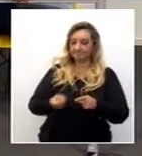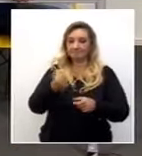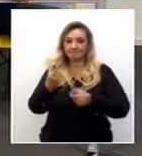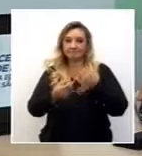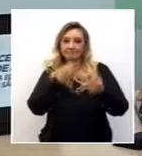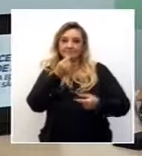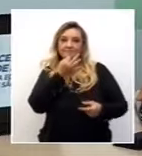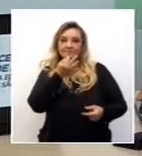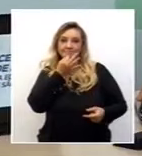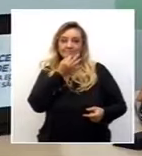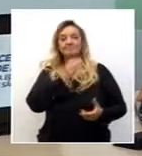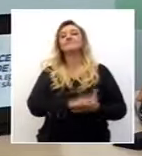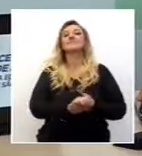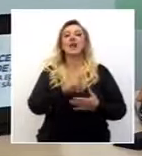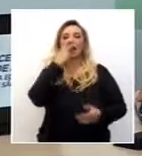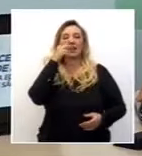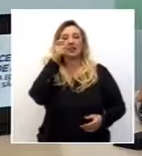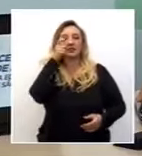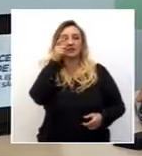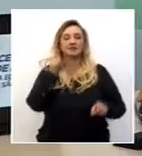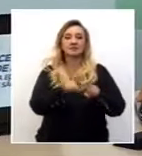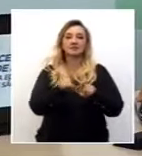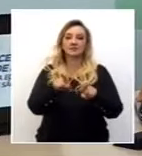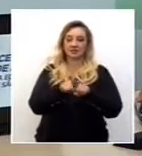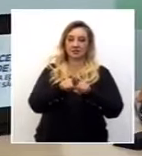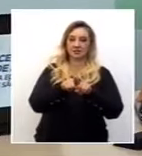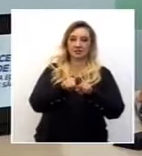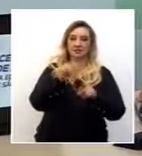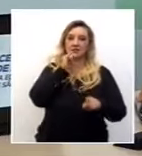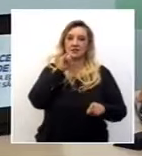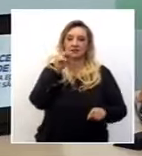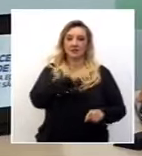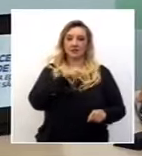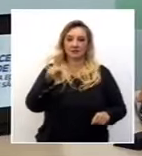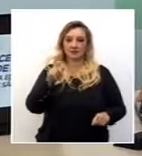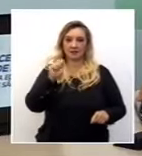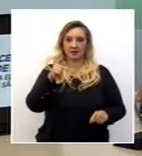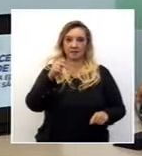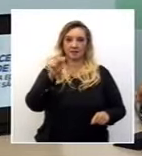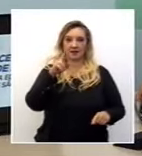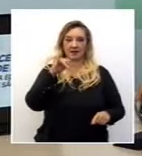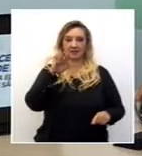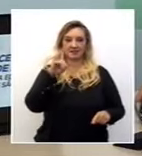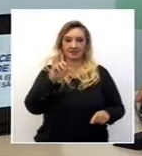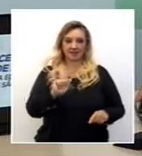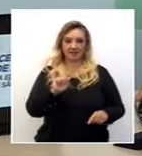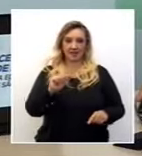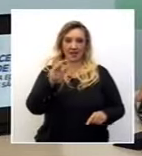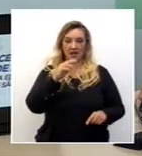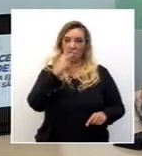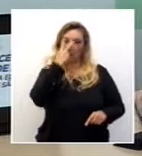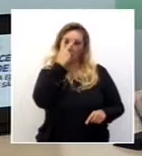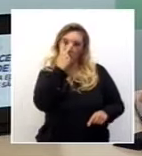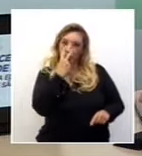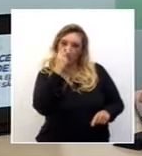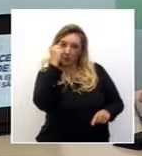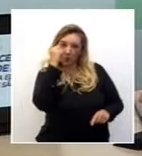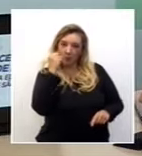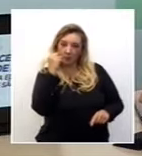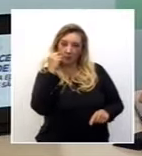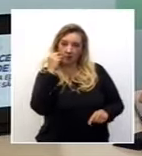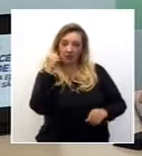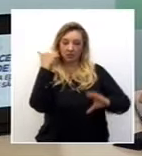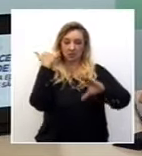alguns. Achei interessante aqui também por exemplo, a professora Aparecida, onde os alunos com baixa visão, eles recebem